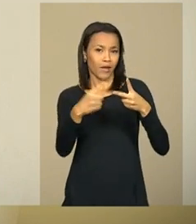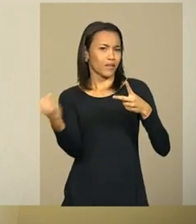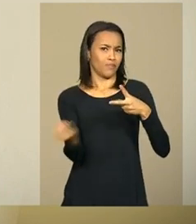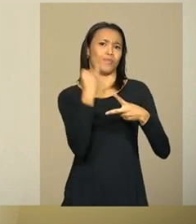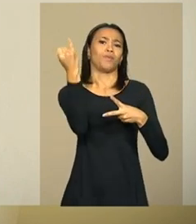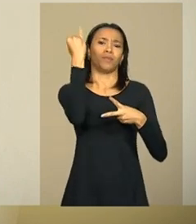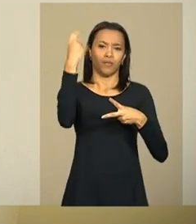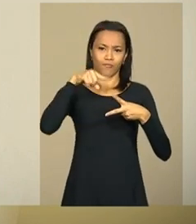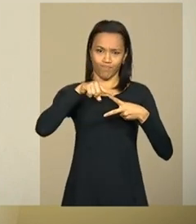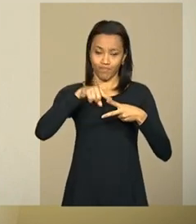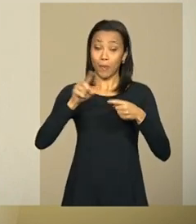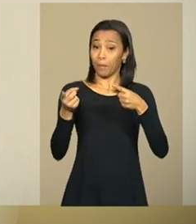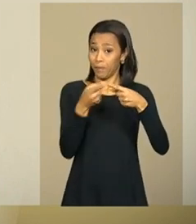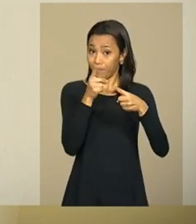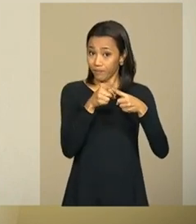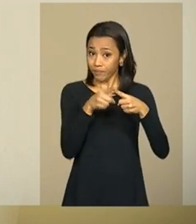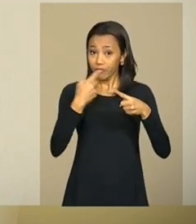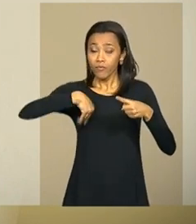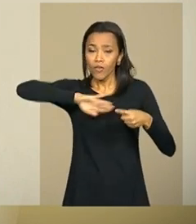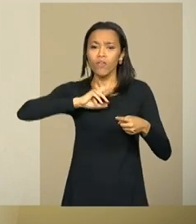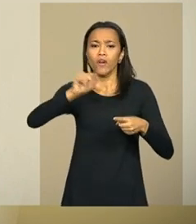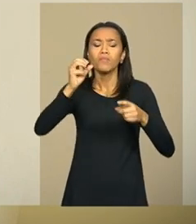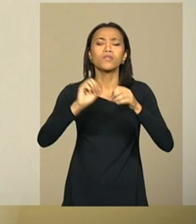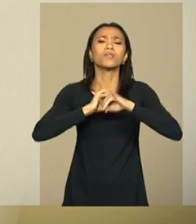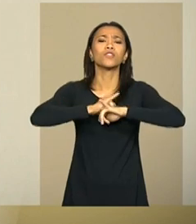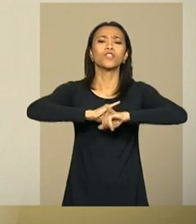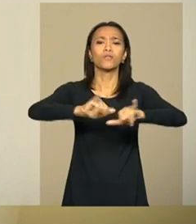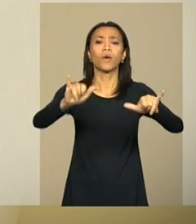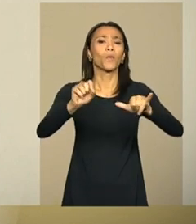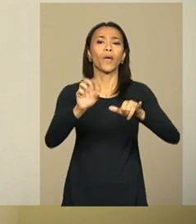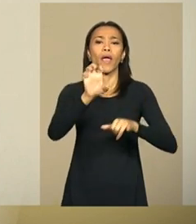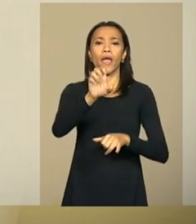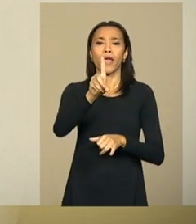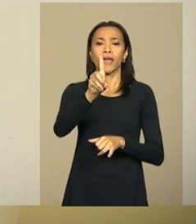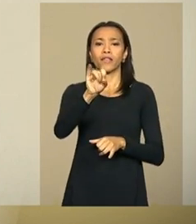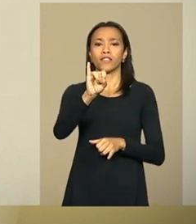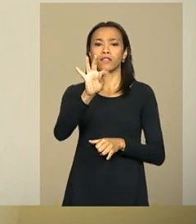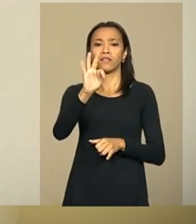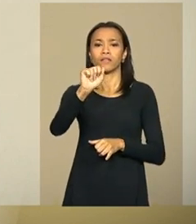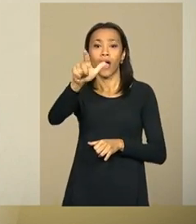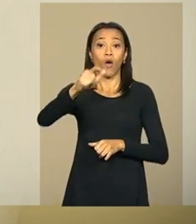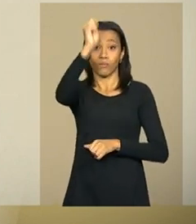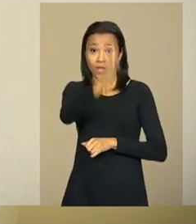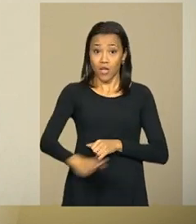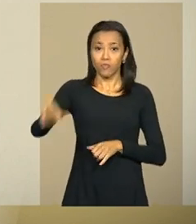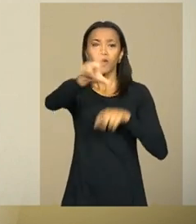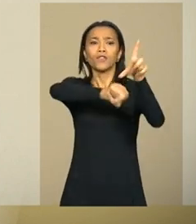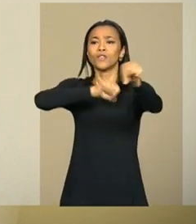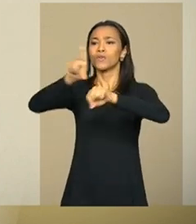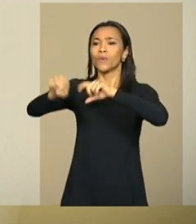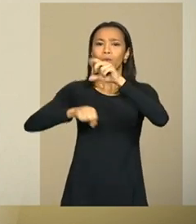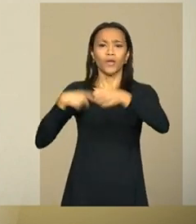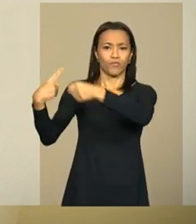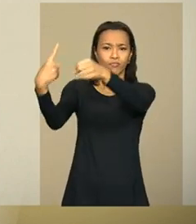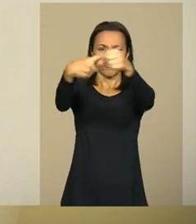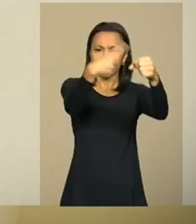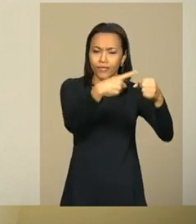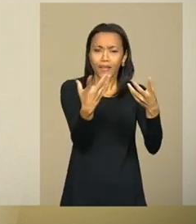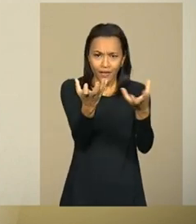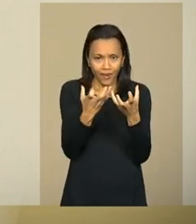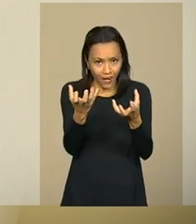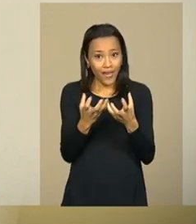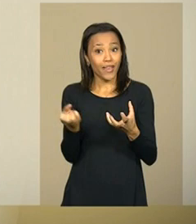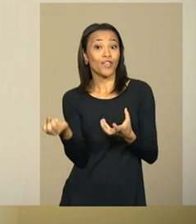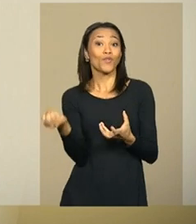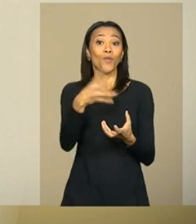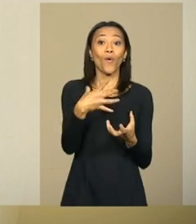importantíssimas Primeiro vamos lançar um edital nacional para selecionar os municípios que querem receber